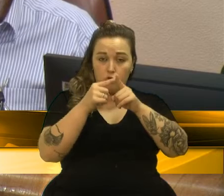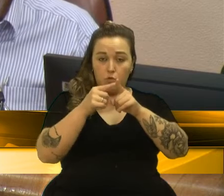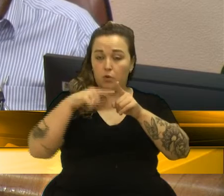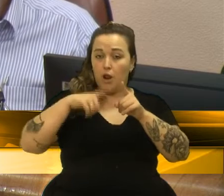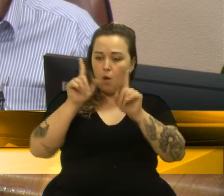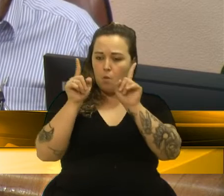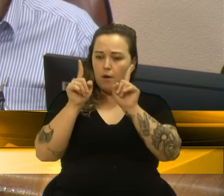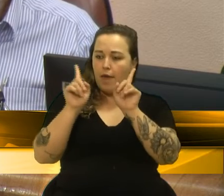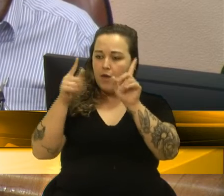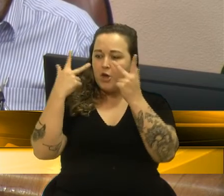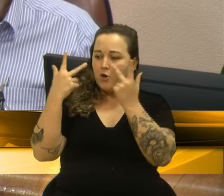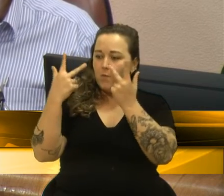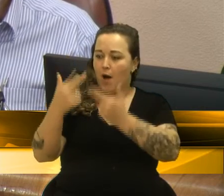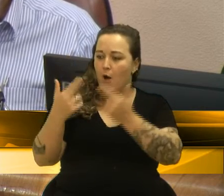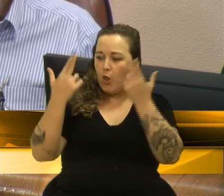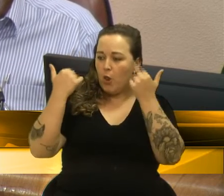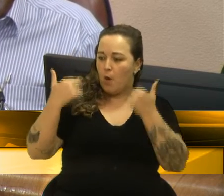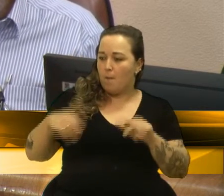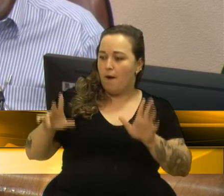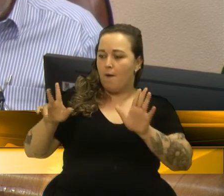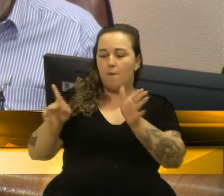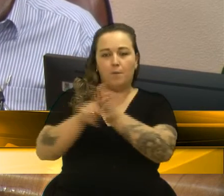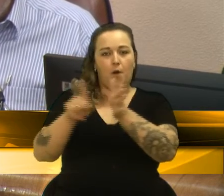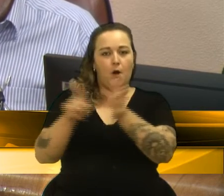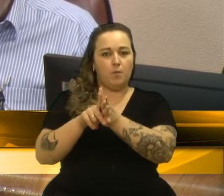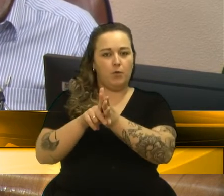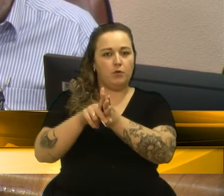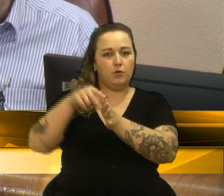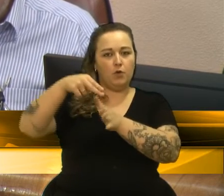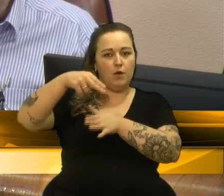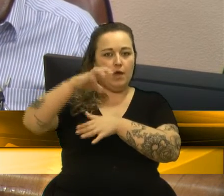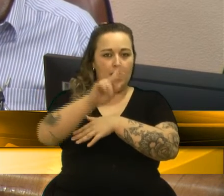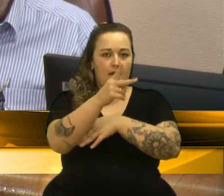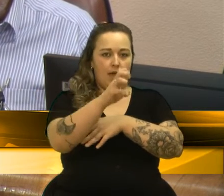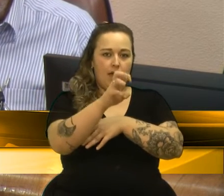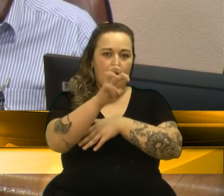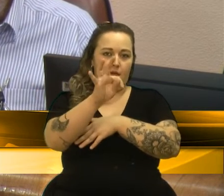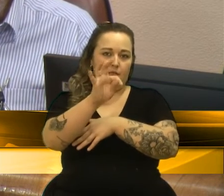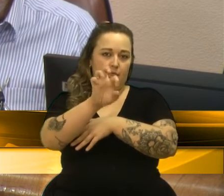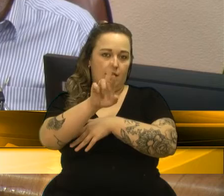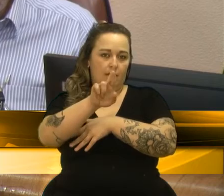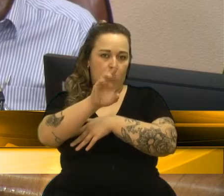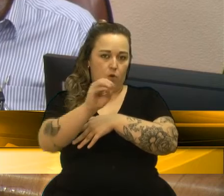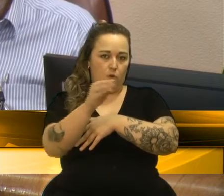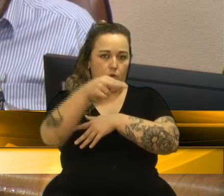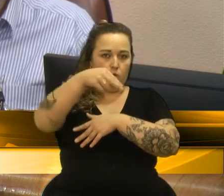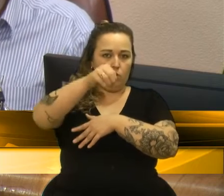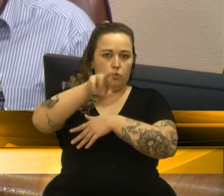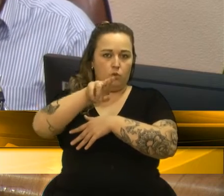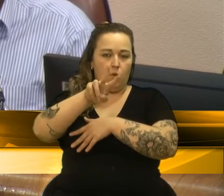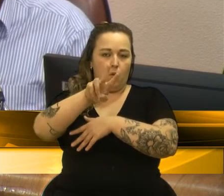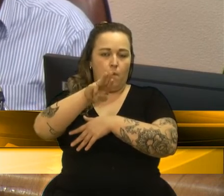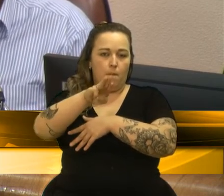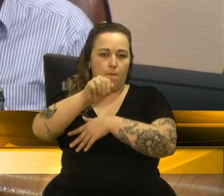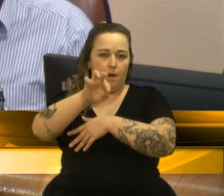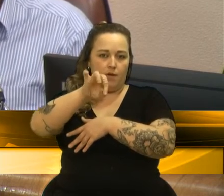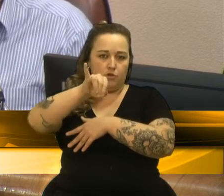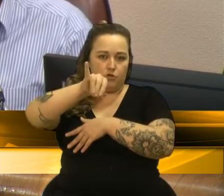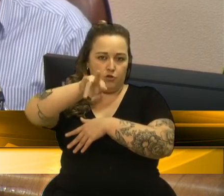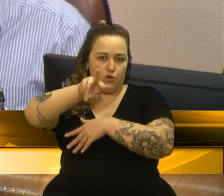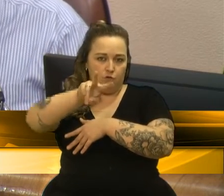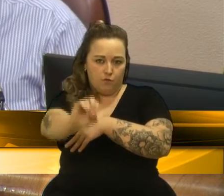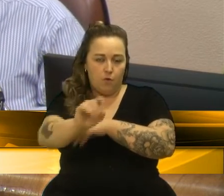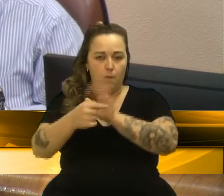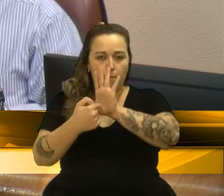padrão heteronormativo, como são a própria performance dessa população, que se apresenta por meio de uma